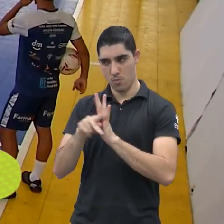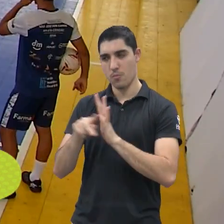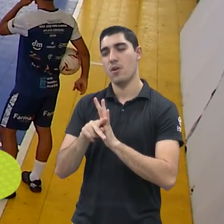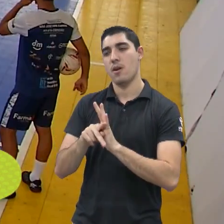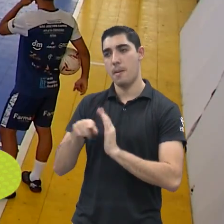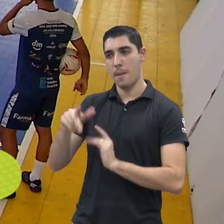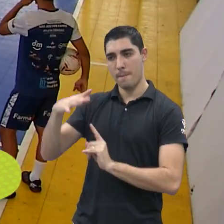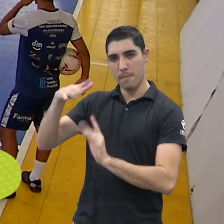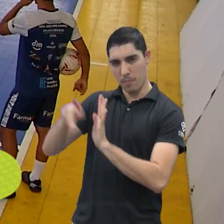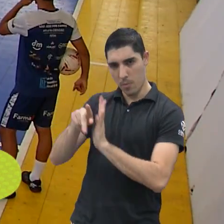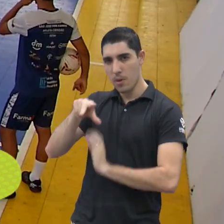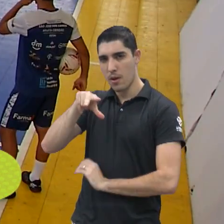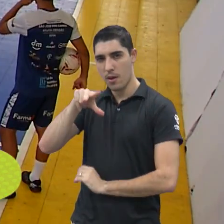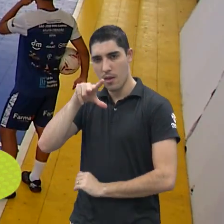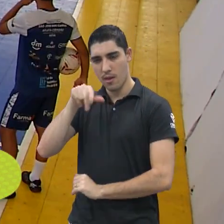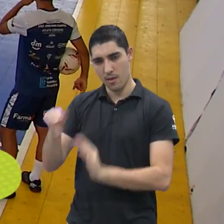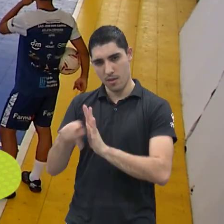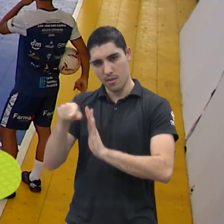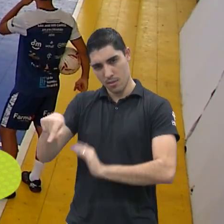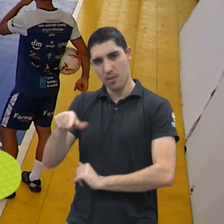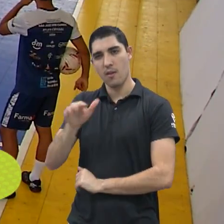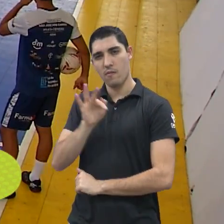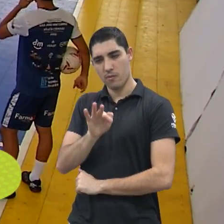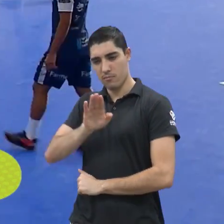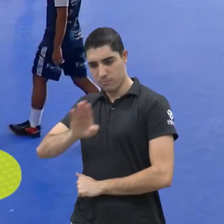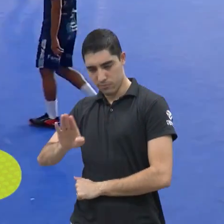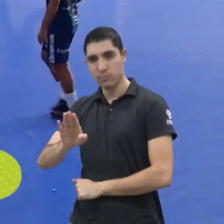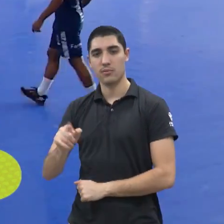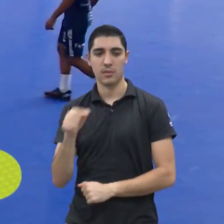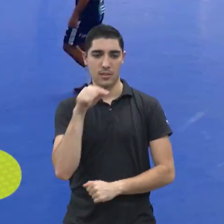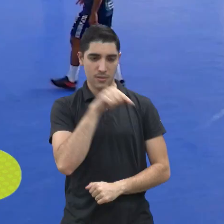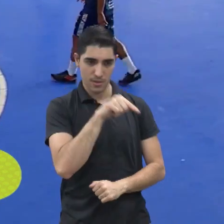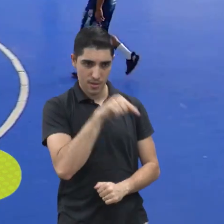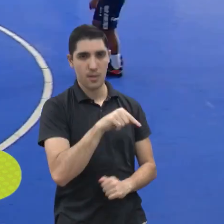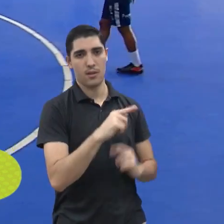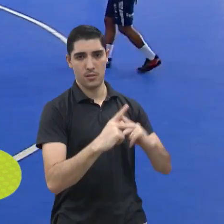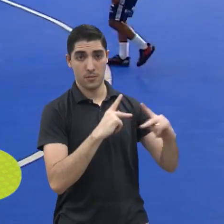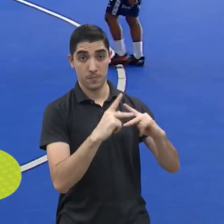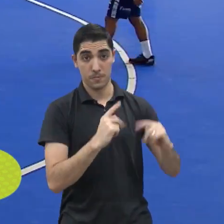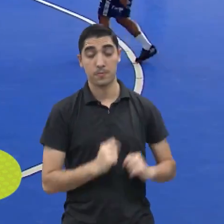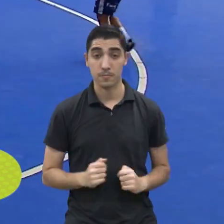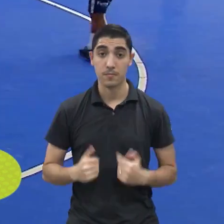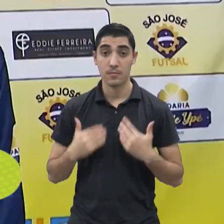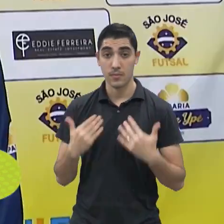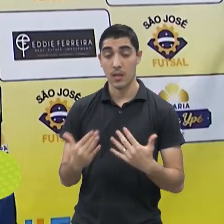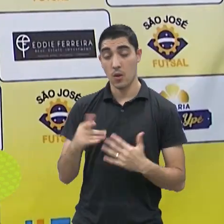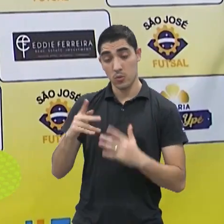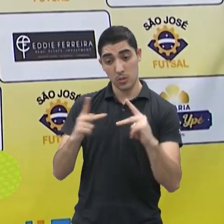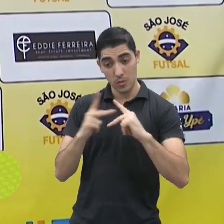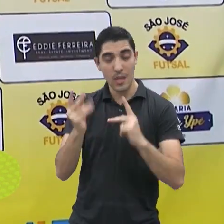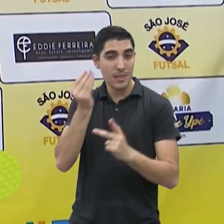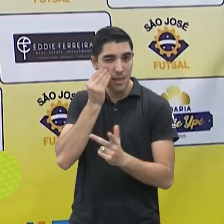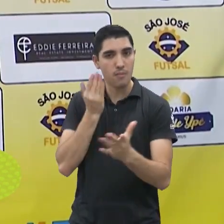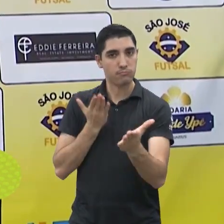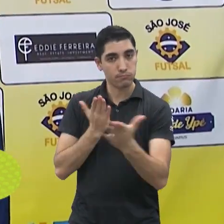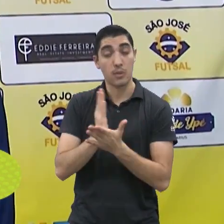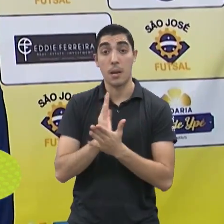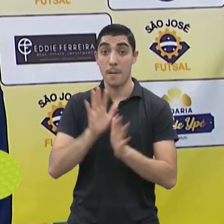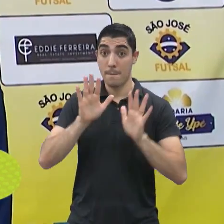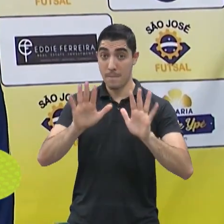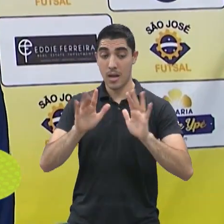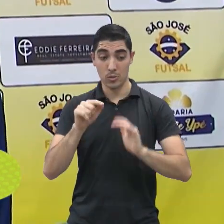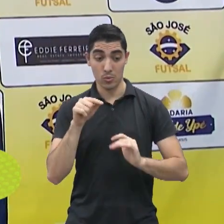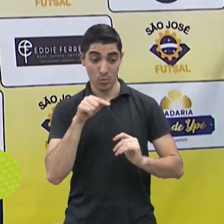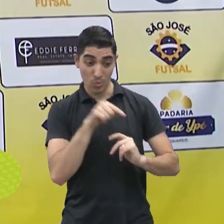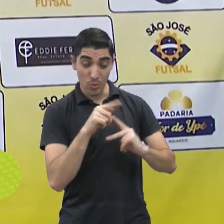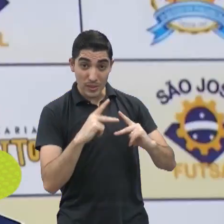do time do Marreco, que tem 2 jogos a menos e ainda luta por uma vaga nas oitavas. Já o São José